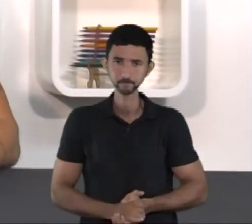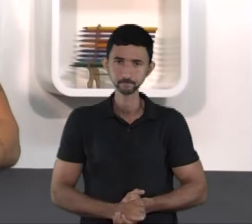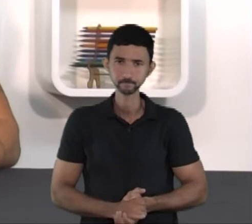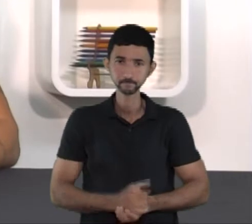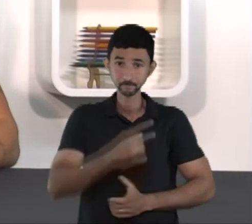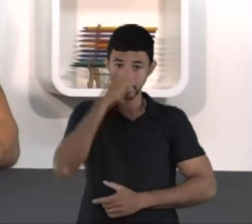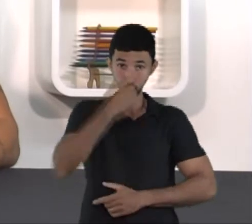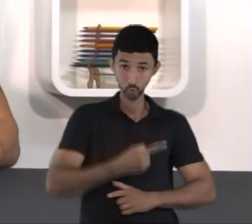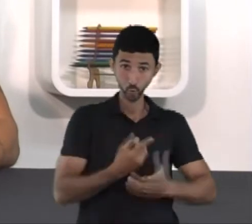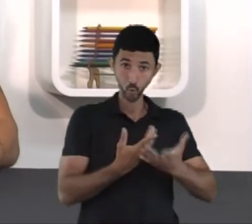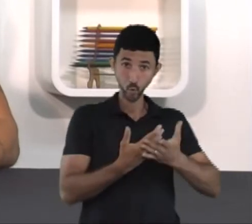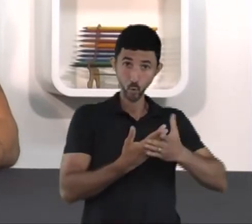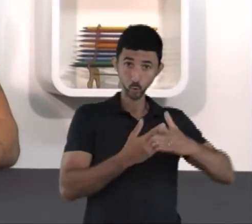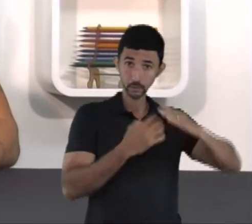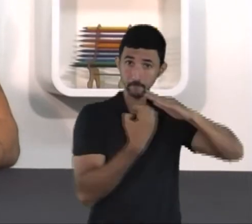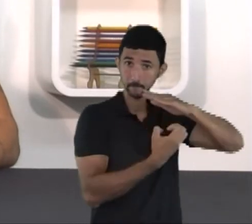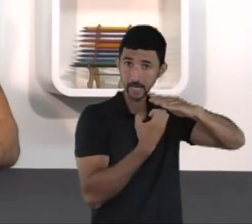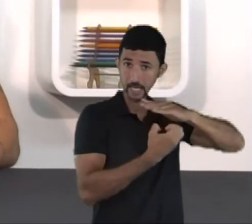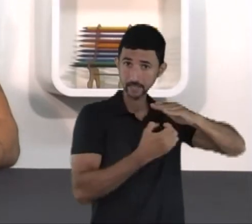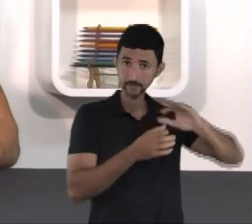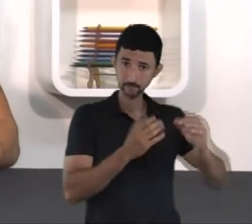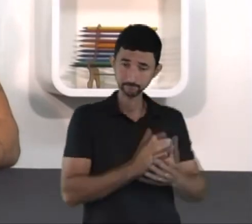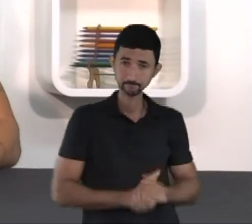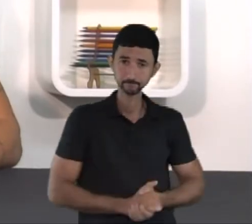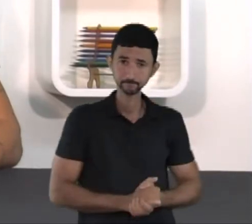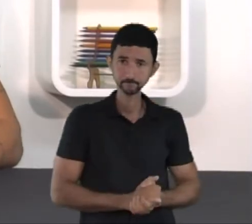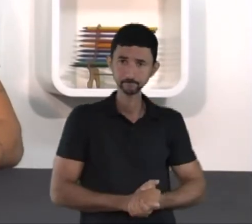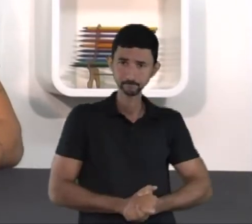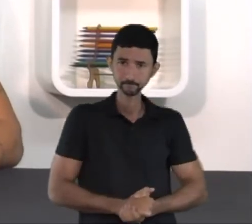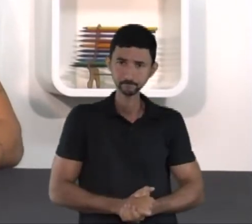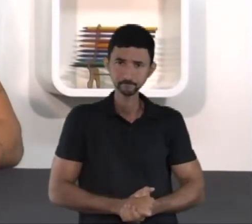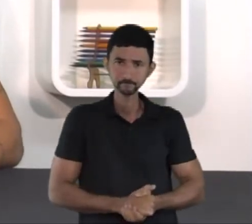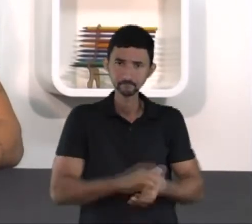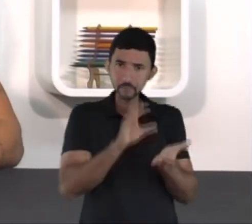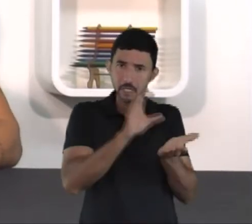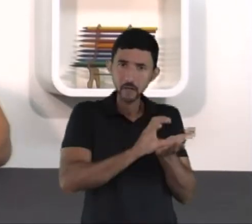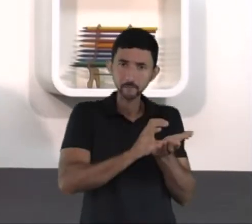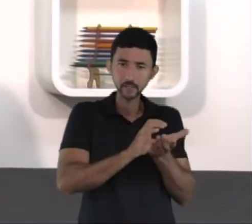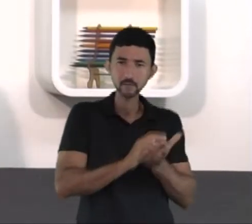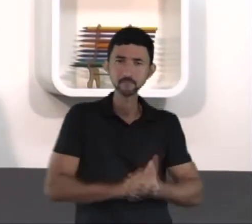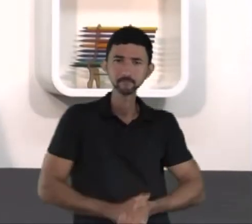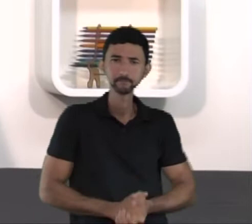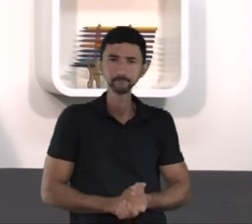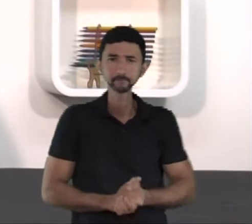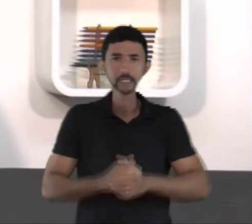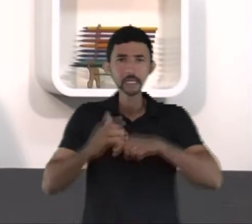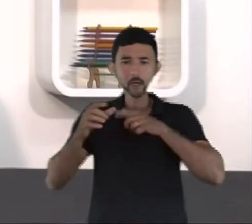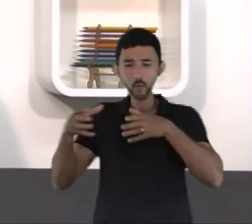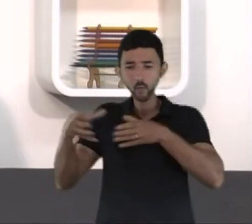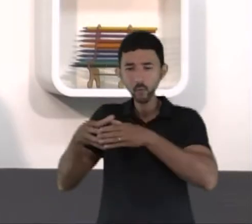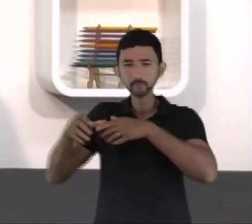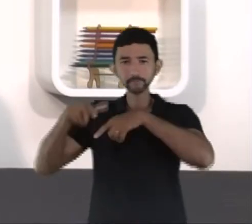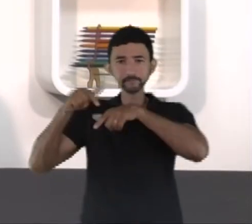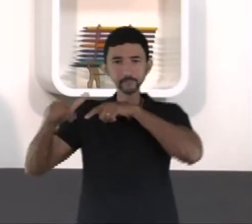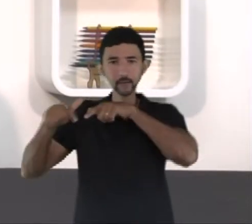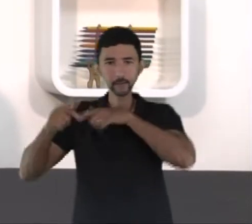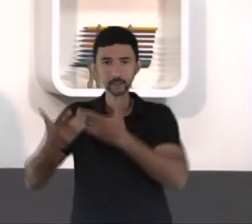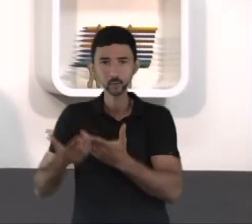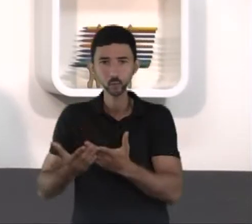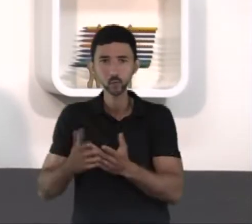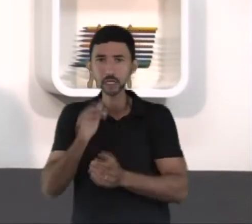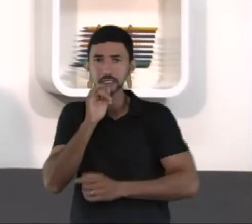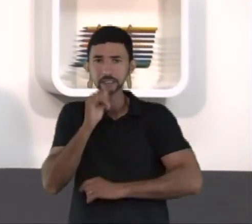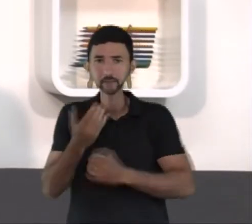os donos dos meios de produção, que a gente vai chamar de capitalistas, e os trabalhadores, que são